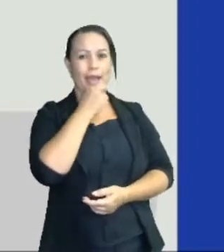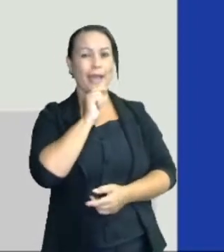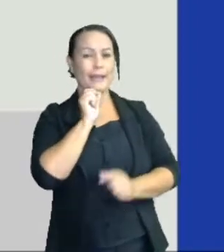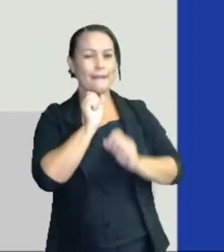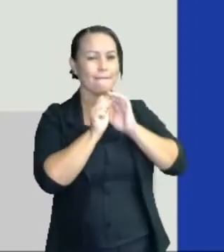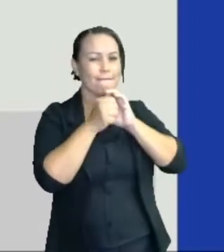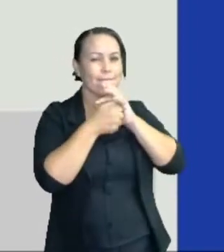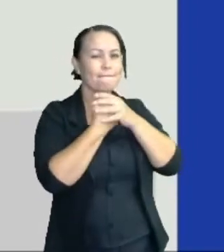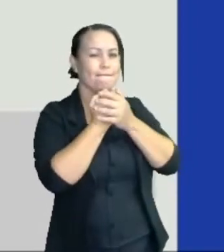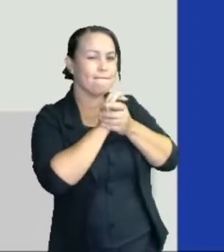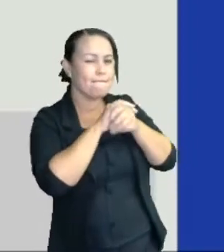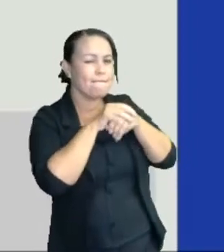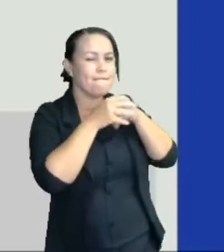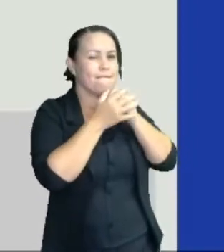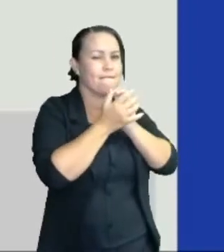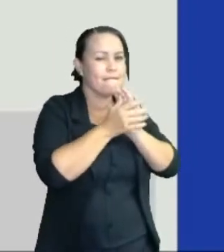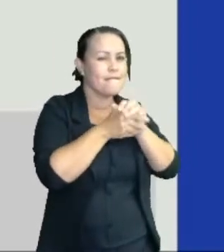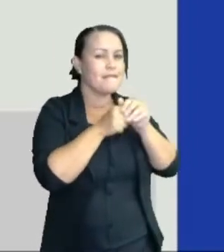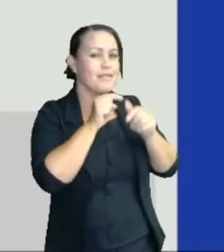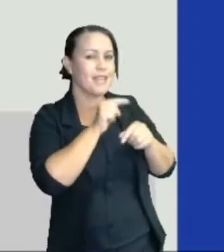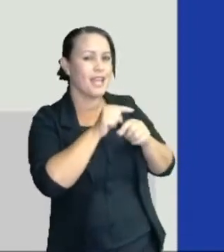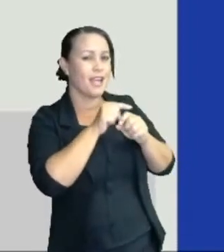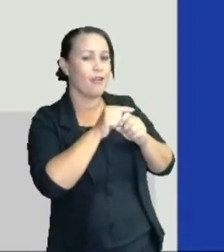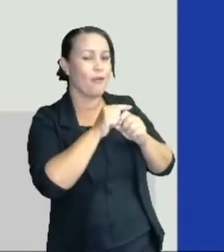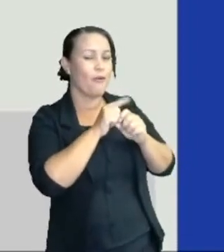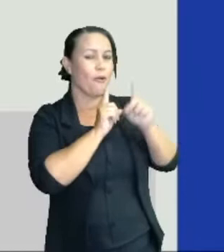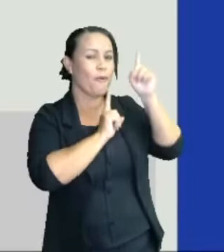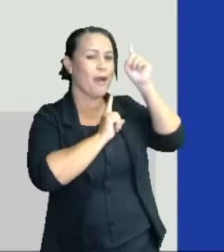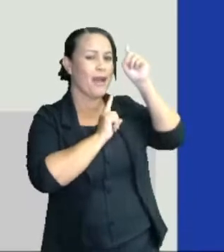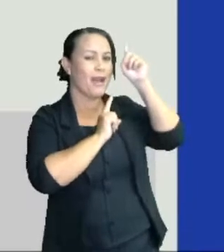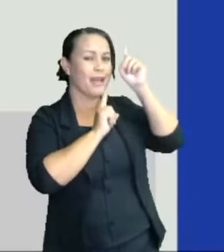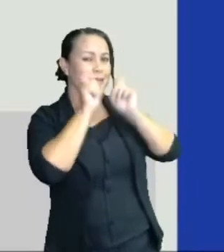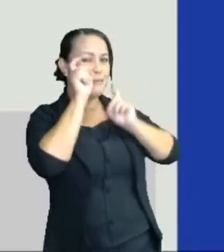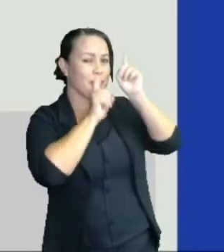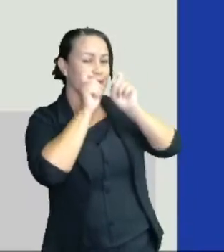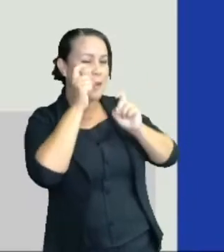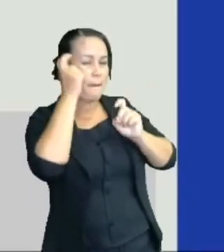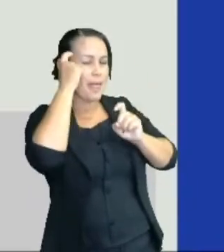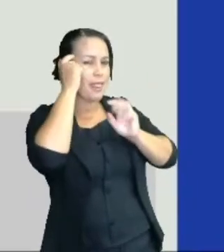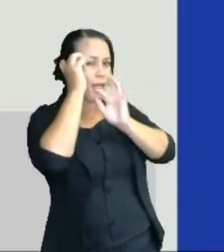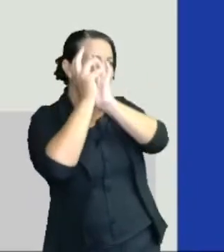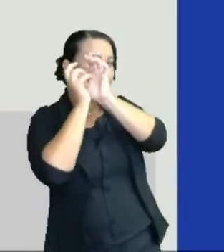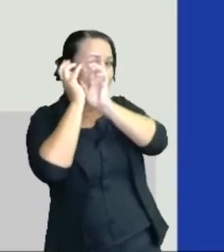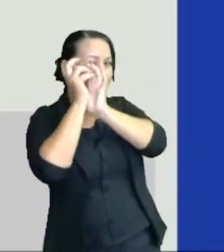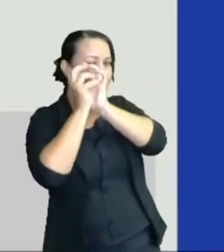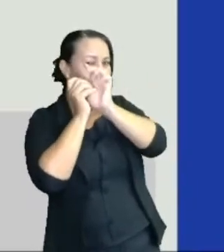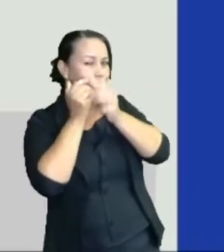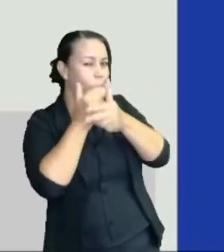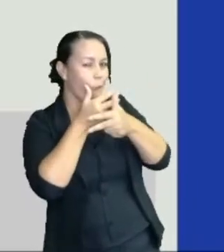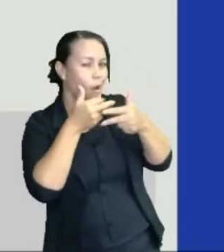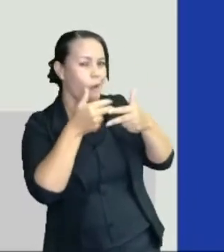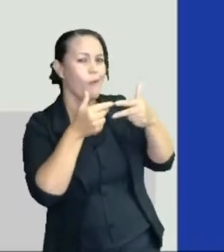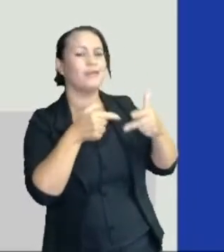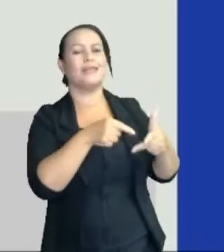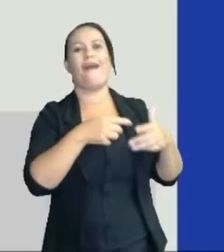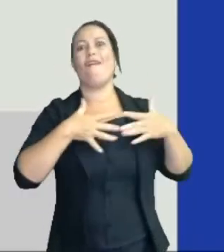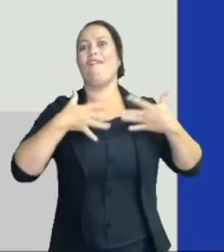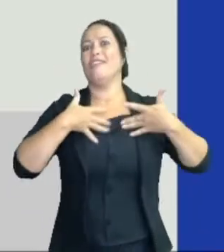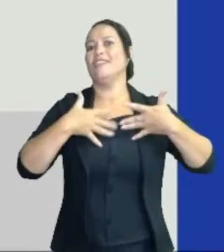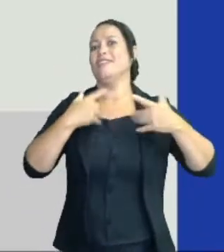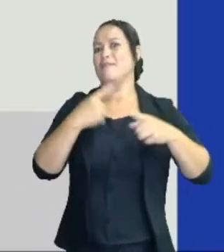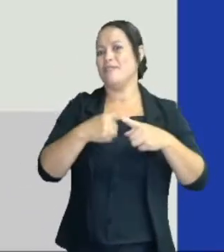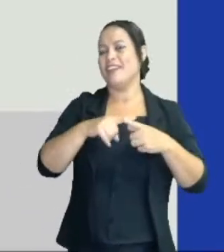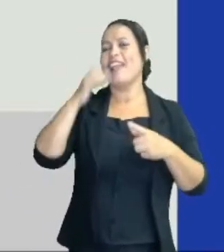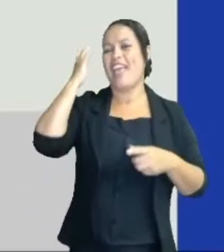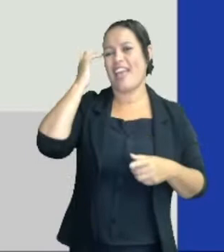menino sapeca, levado. Ele está tramando alguma coisa. Então, ele está contente porque